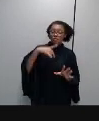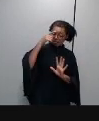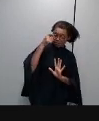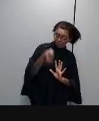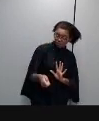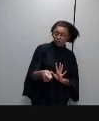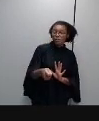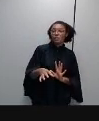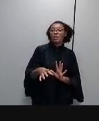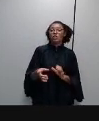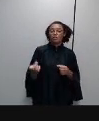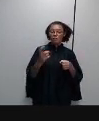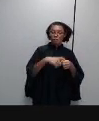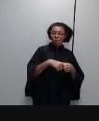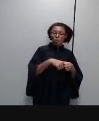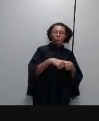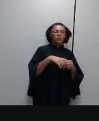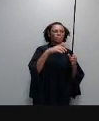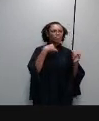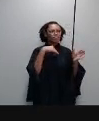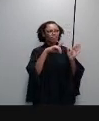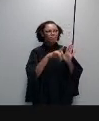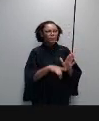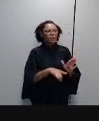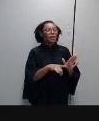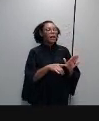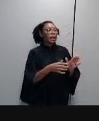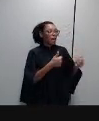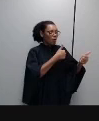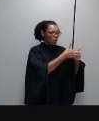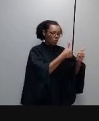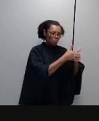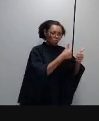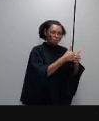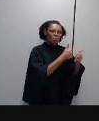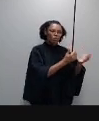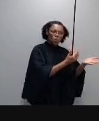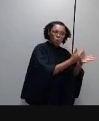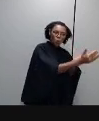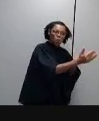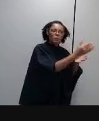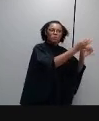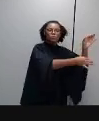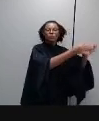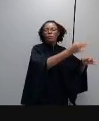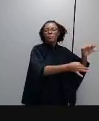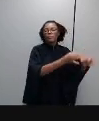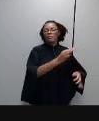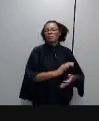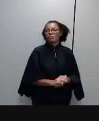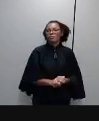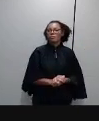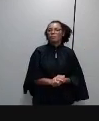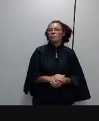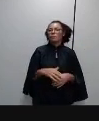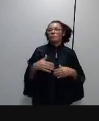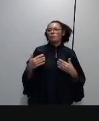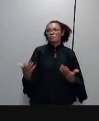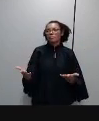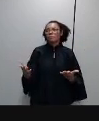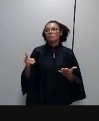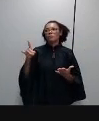Retorno dos Autos ao juízo de origem vossa excelência está superando isso já